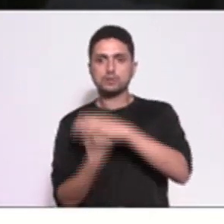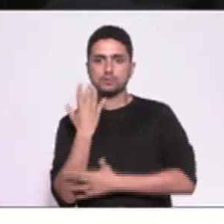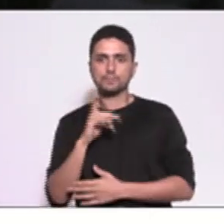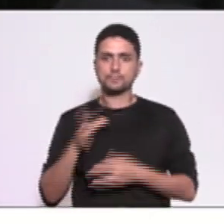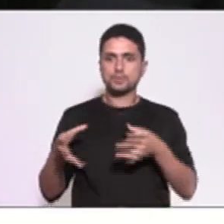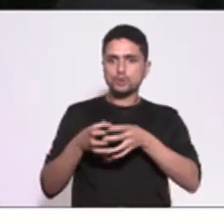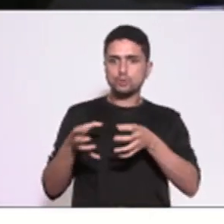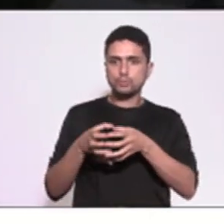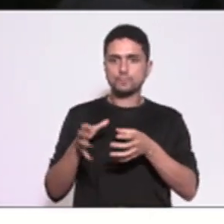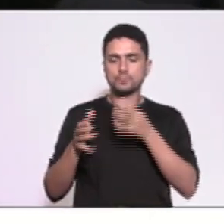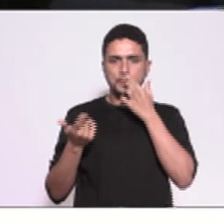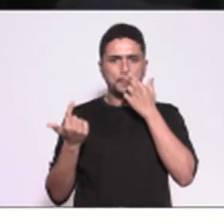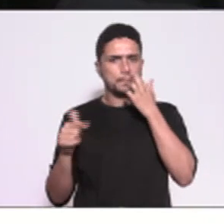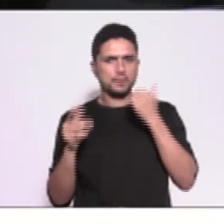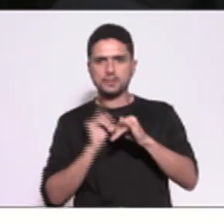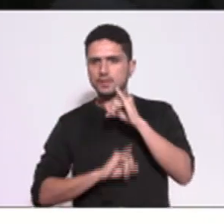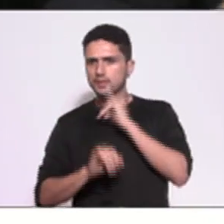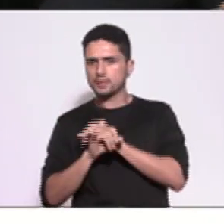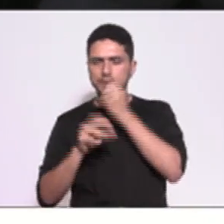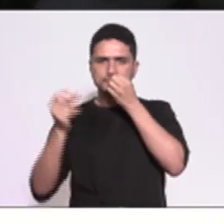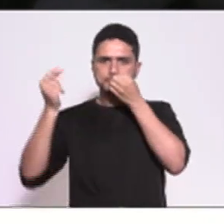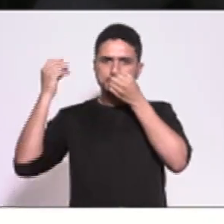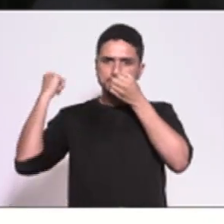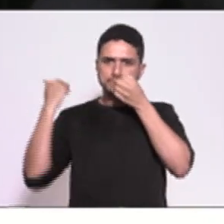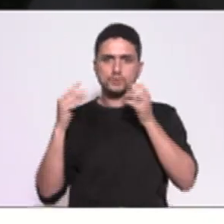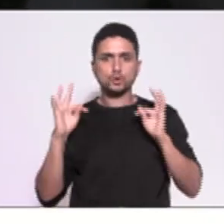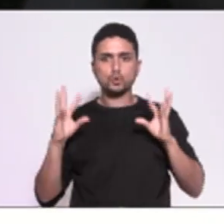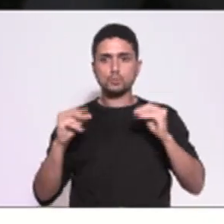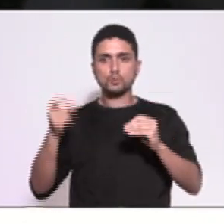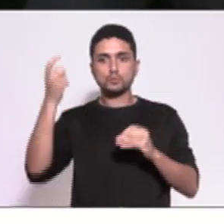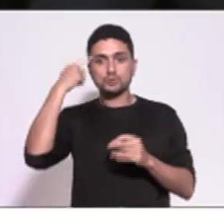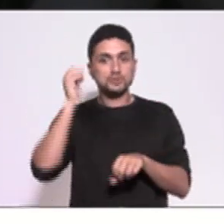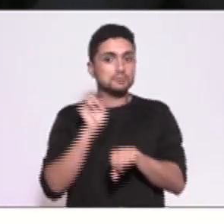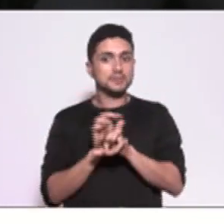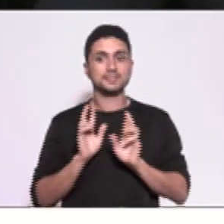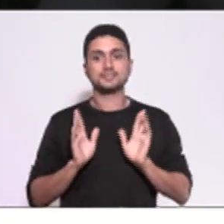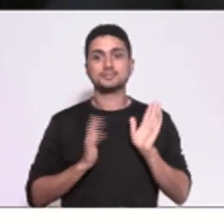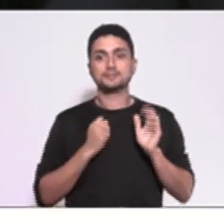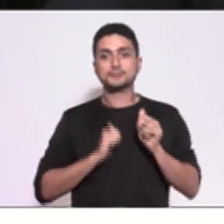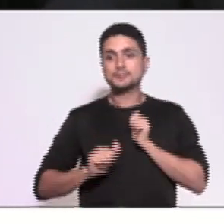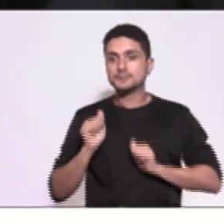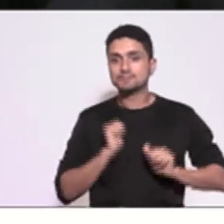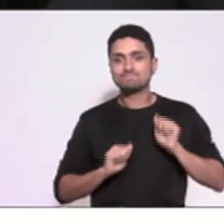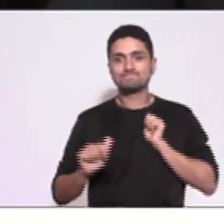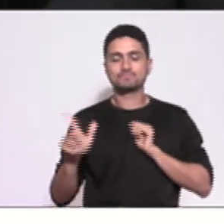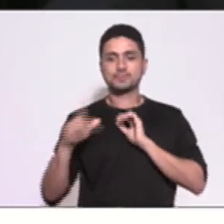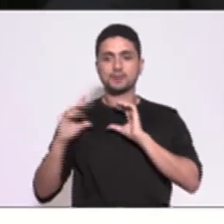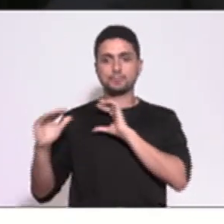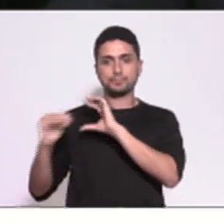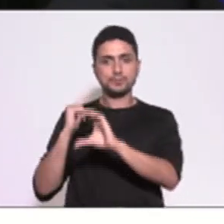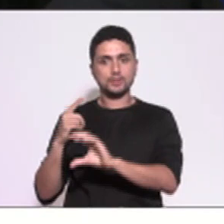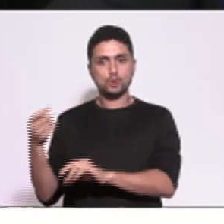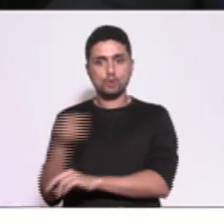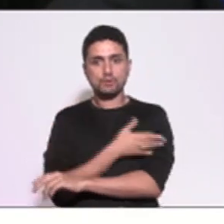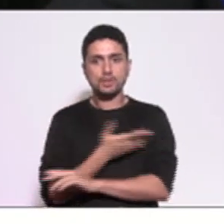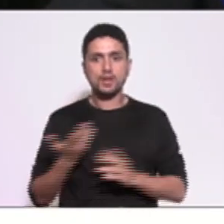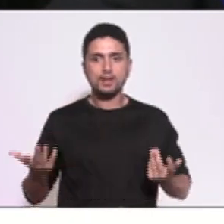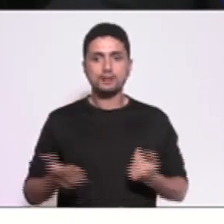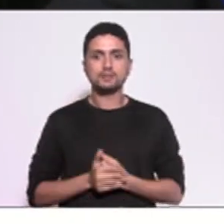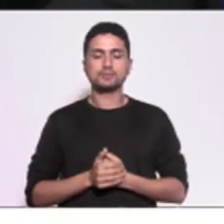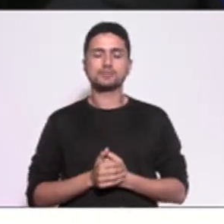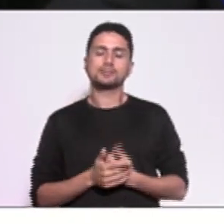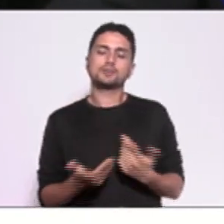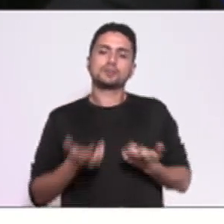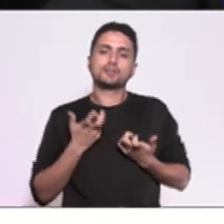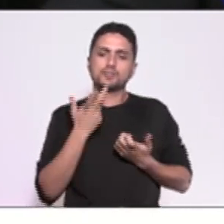naquela época que não tinha internet, todo mundo ficava esperando o Telex Fierge chegar para você saber as novidades, né? E quero